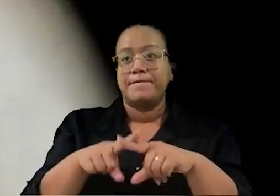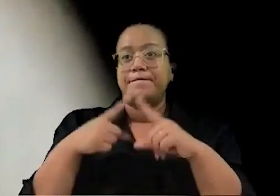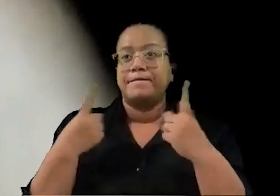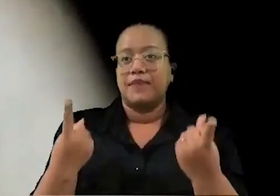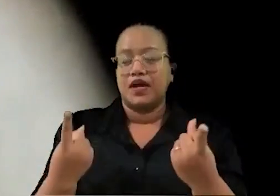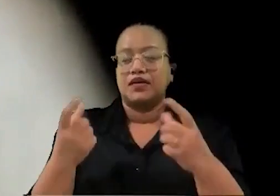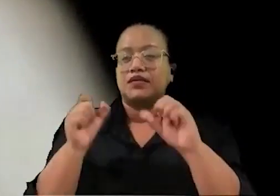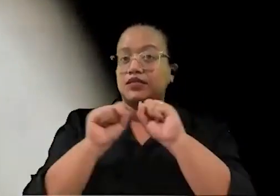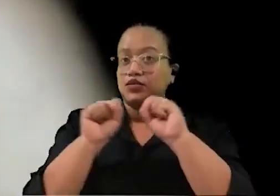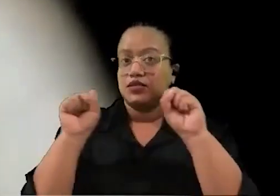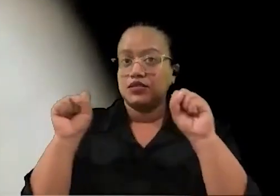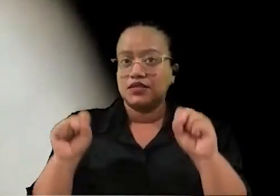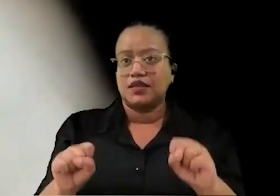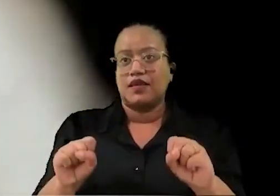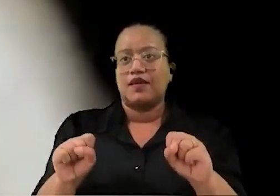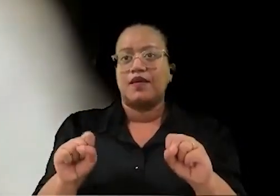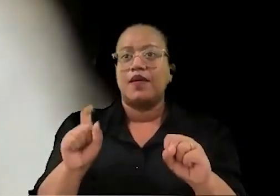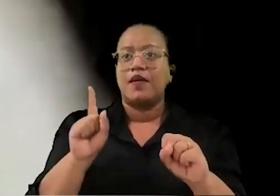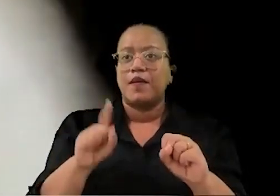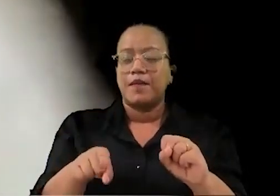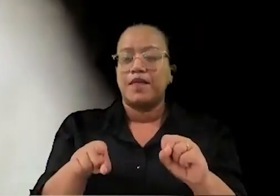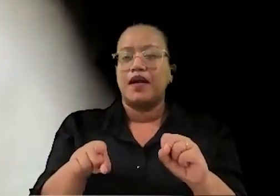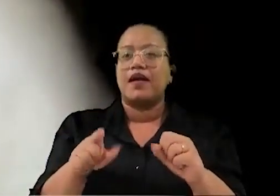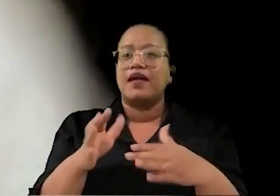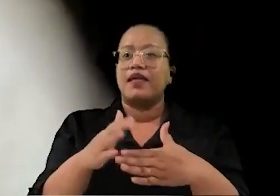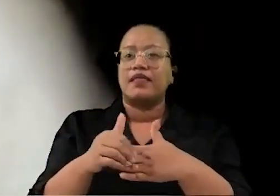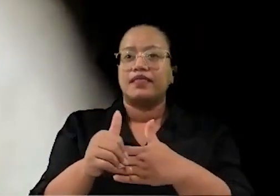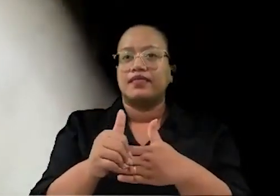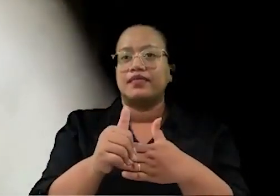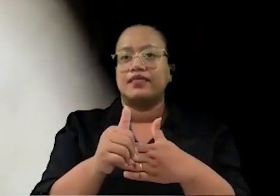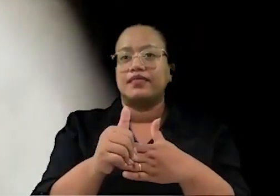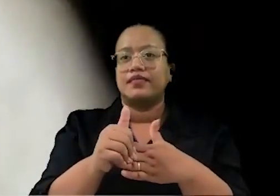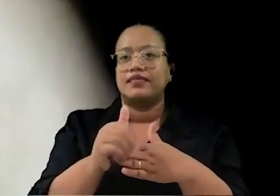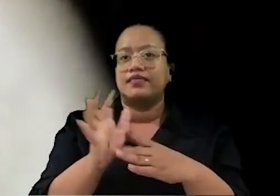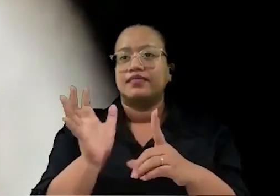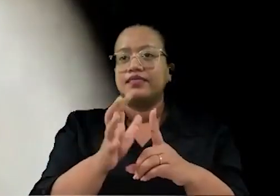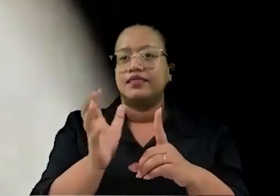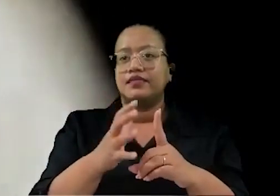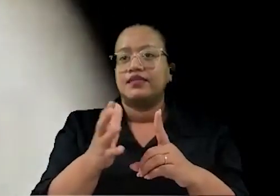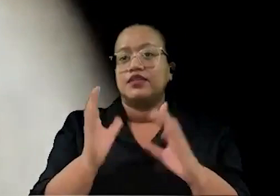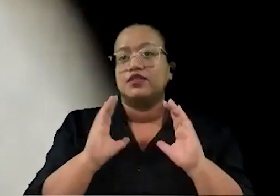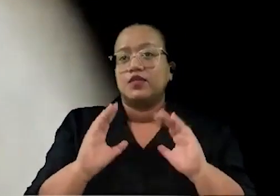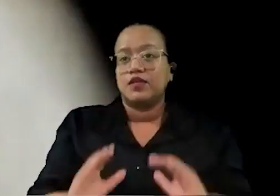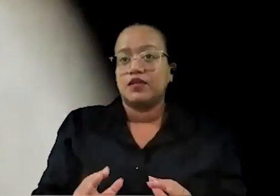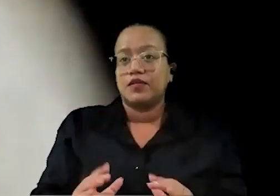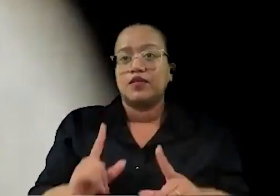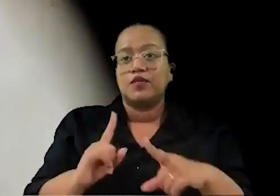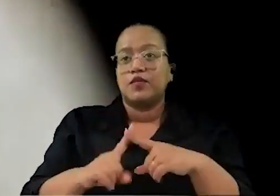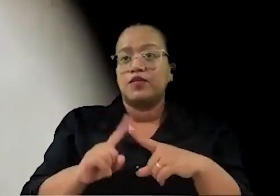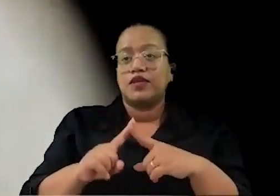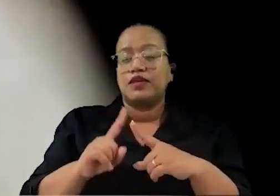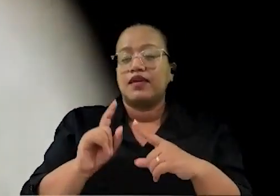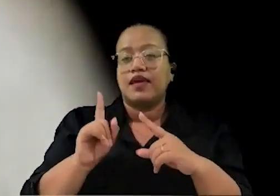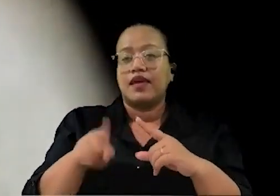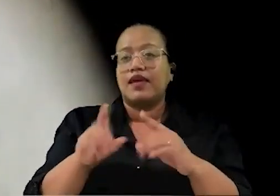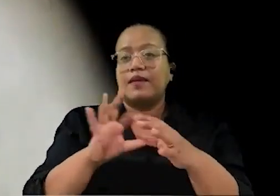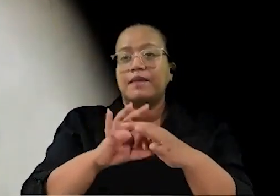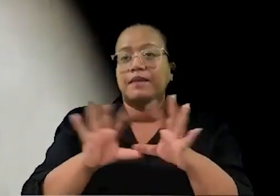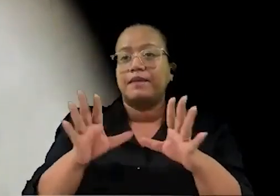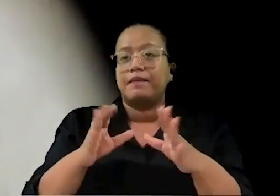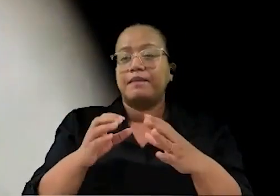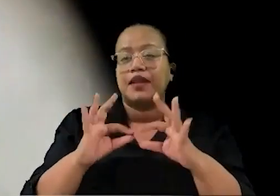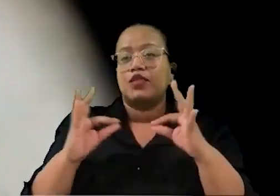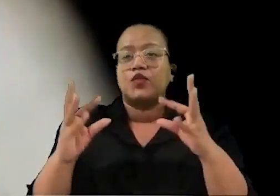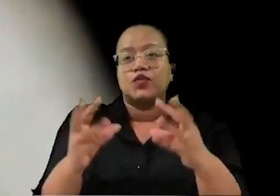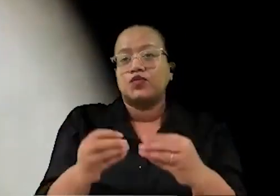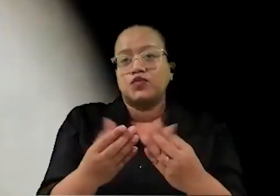comportamento. Não tem como. O sistema é para todos, né? Como o Caio colocou. A gente não precisa ir